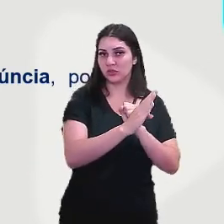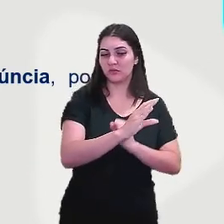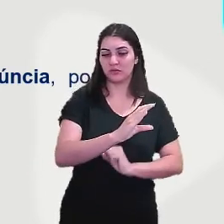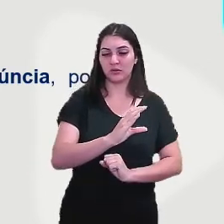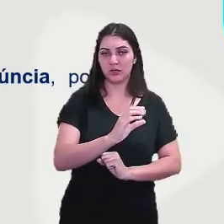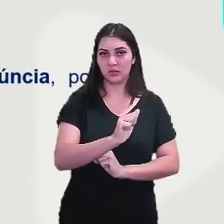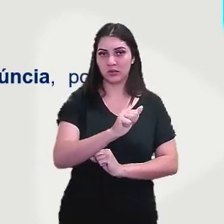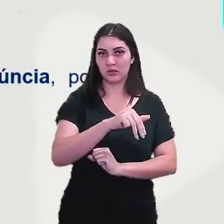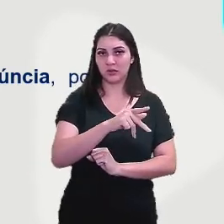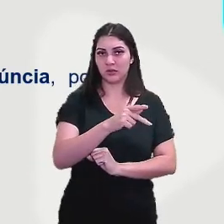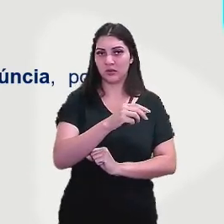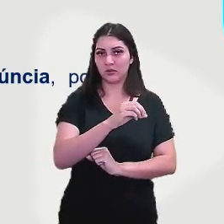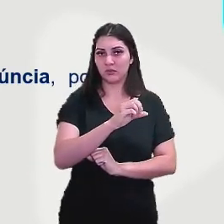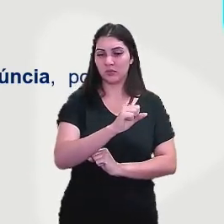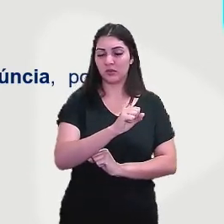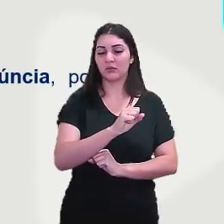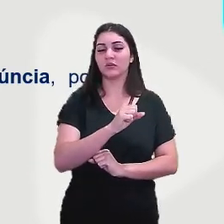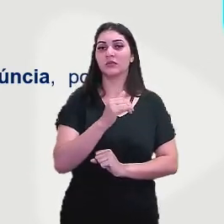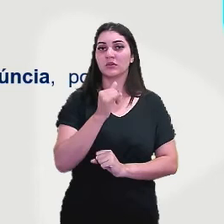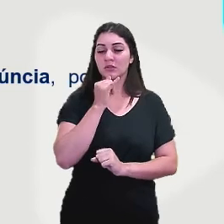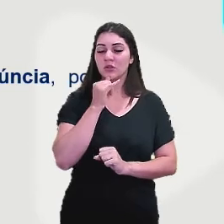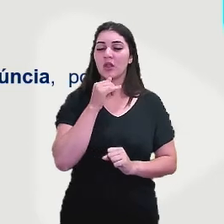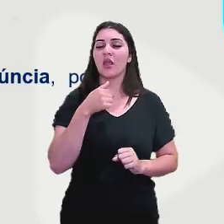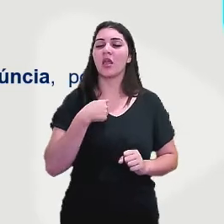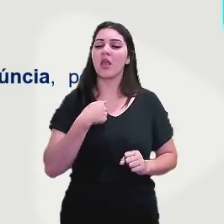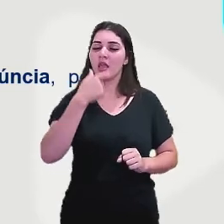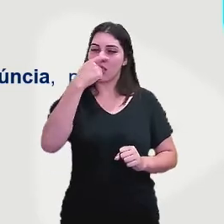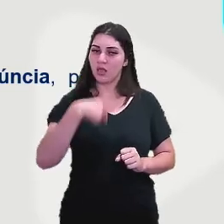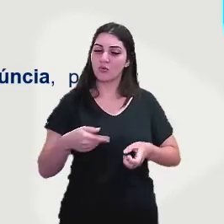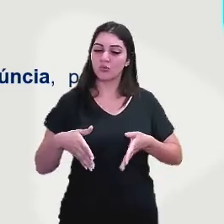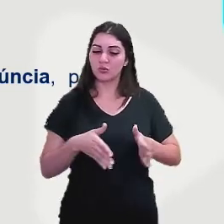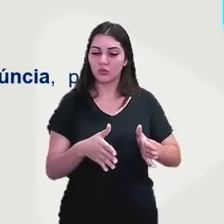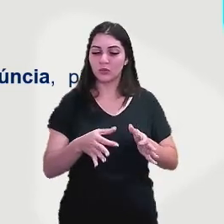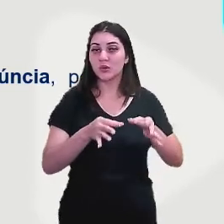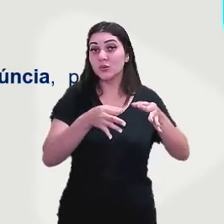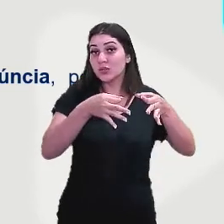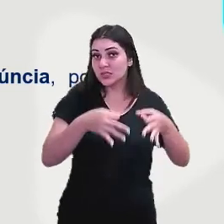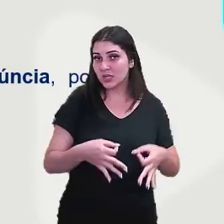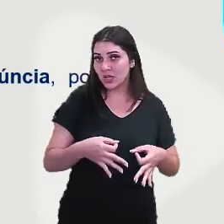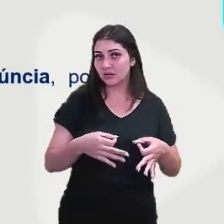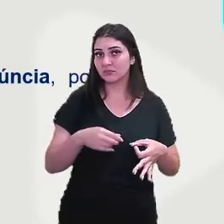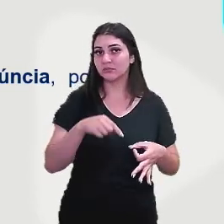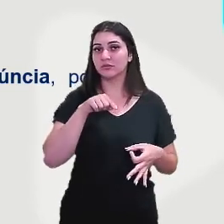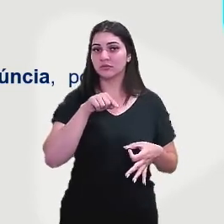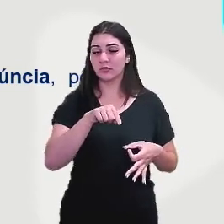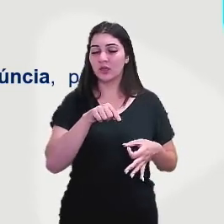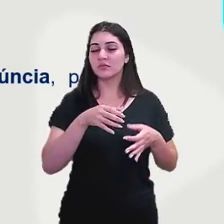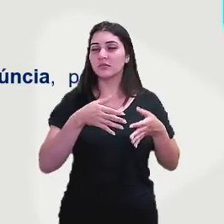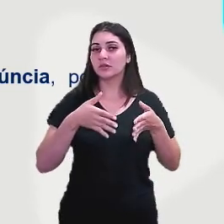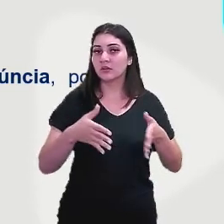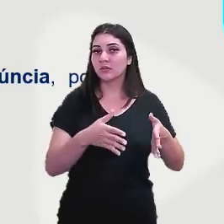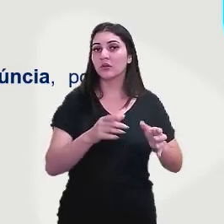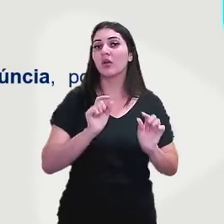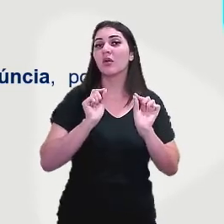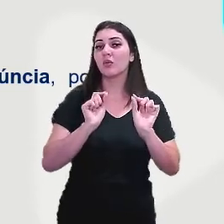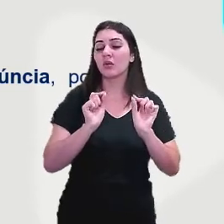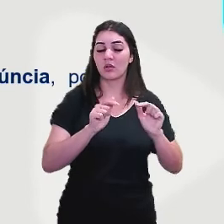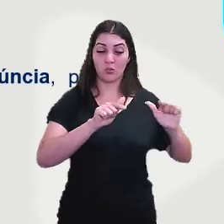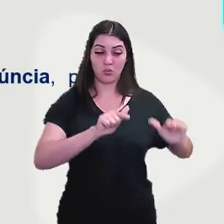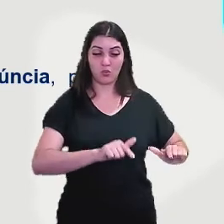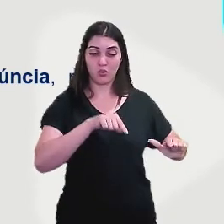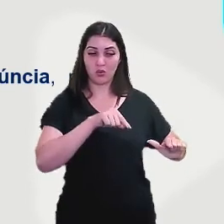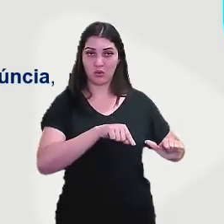assim, eu estou no caminho certo. Então, aquele caminho é o